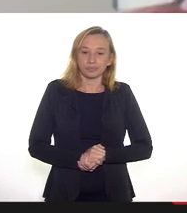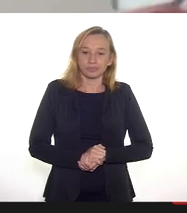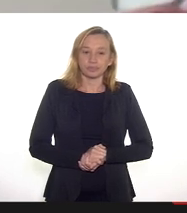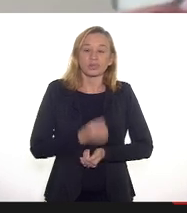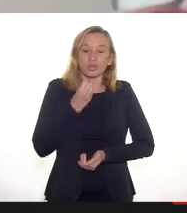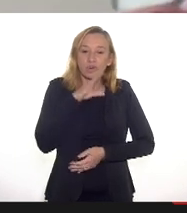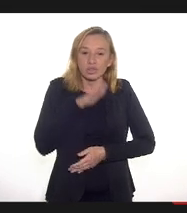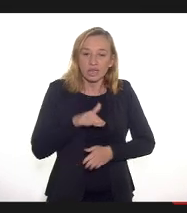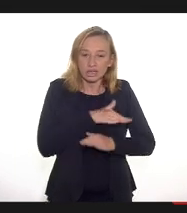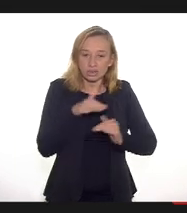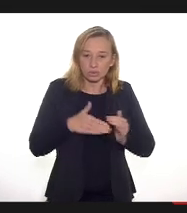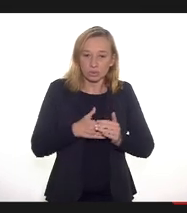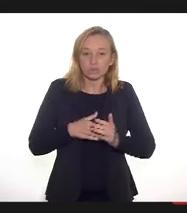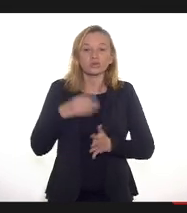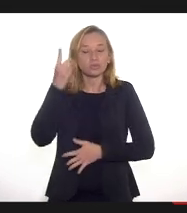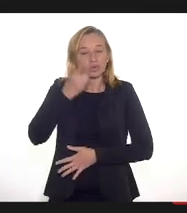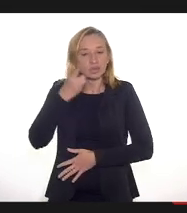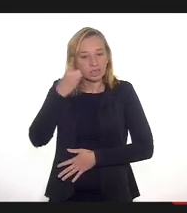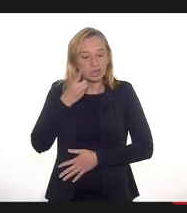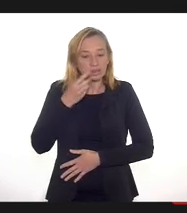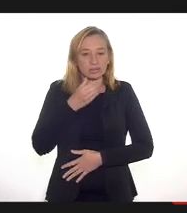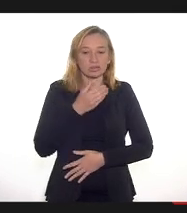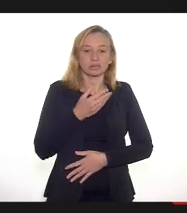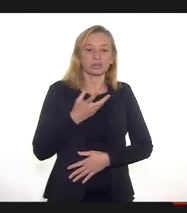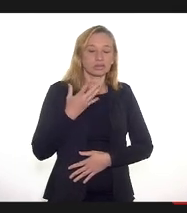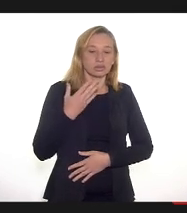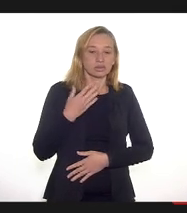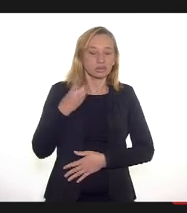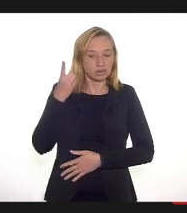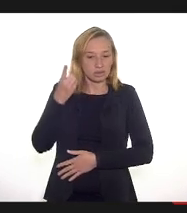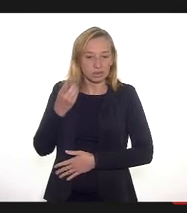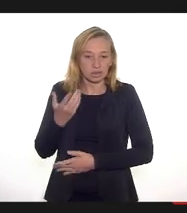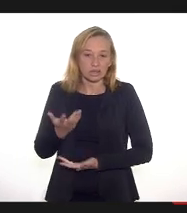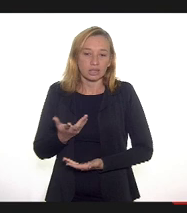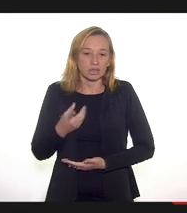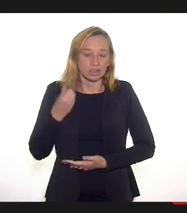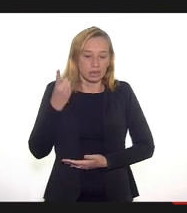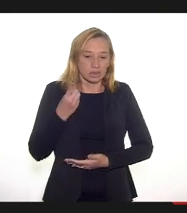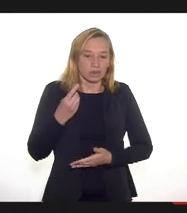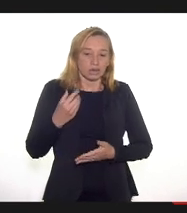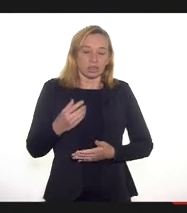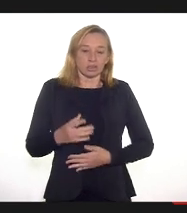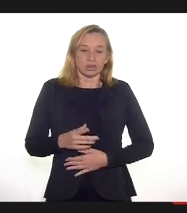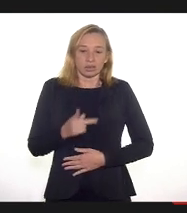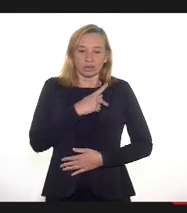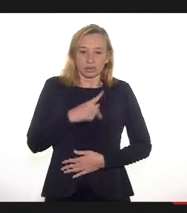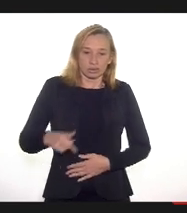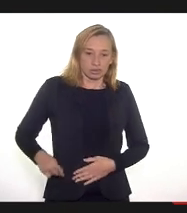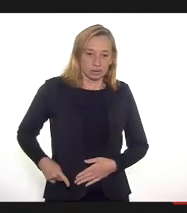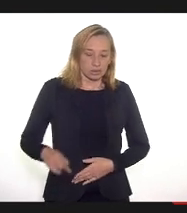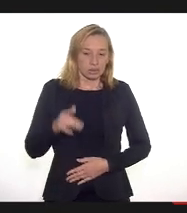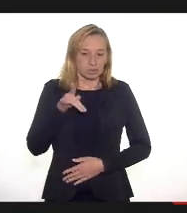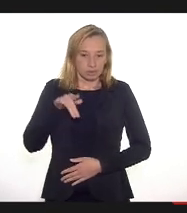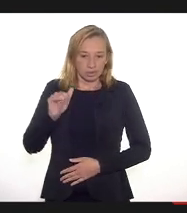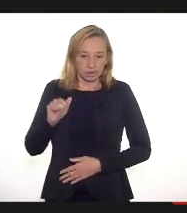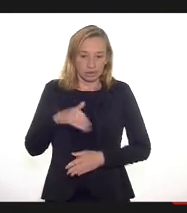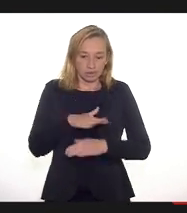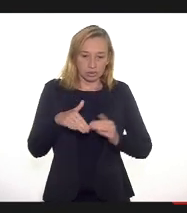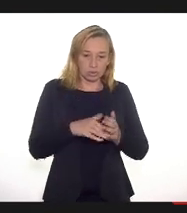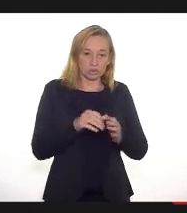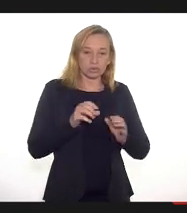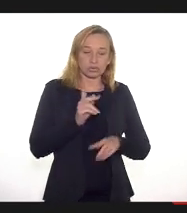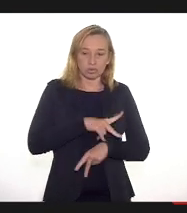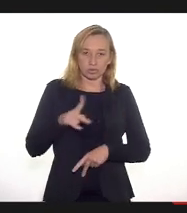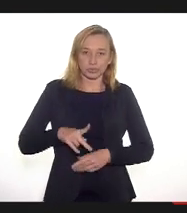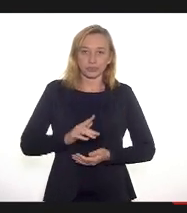Boa tarde a todos, boa tarde, deputados, meus pares, boa tarde. Presidente, boa tarde a todos os